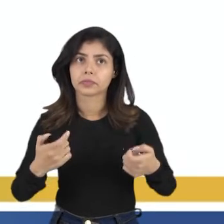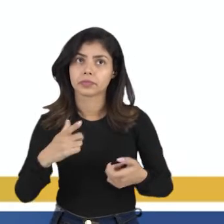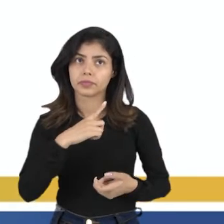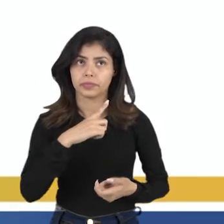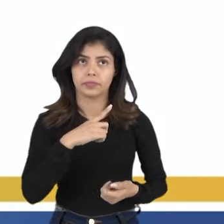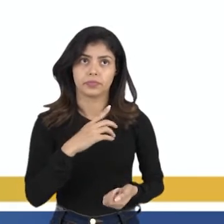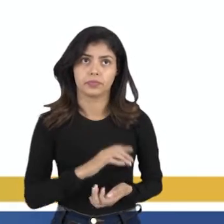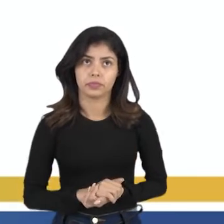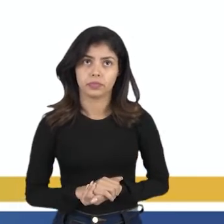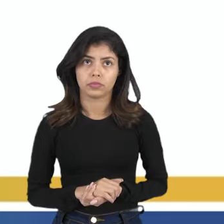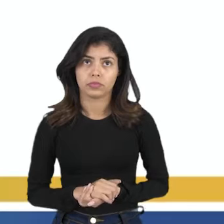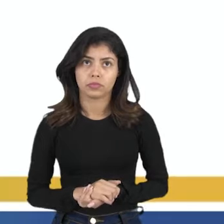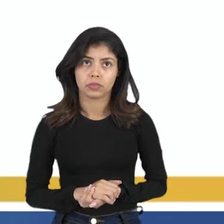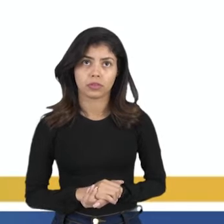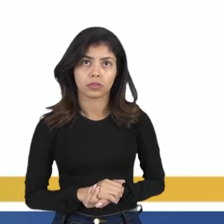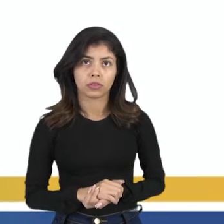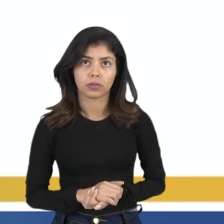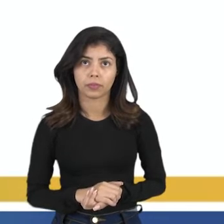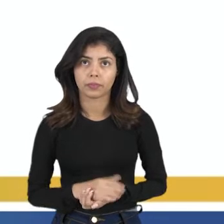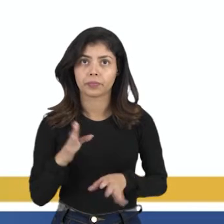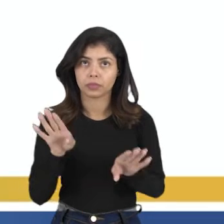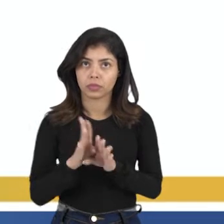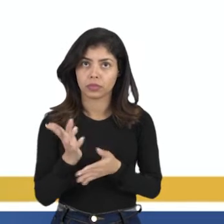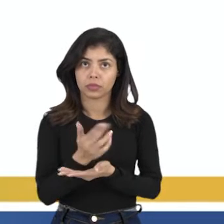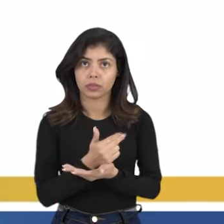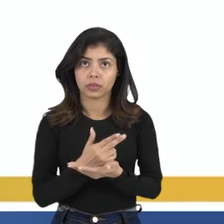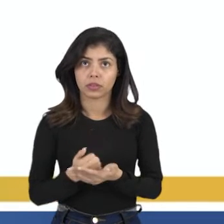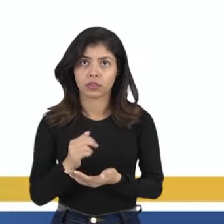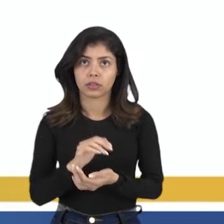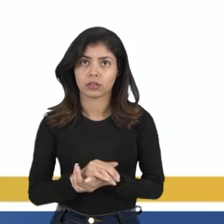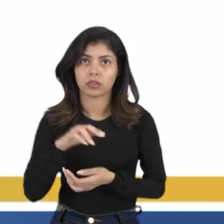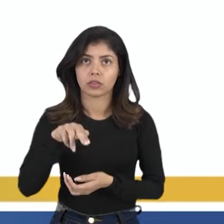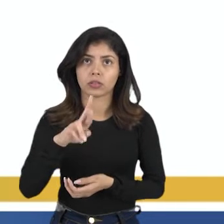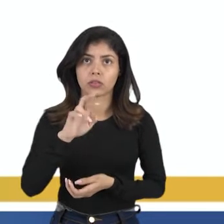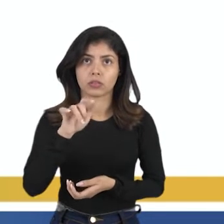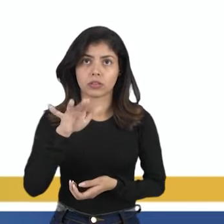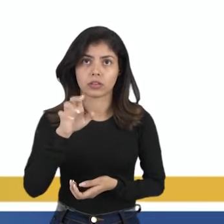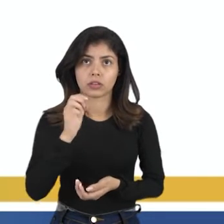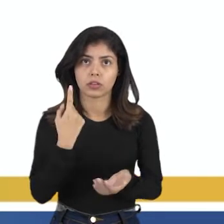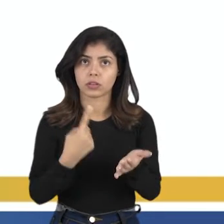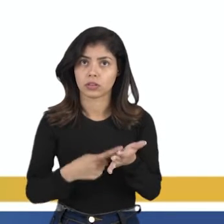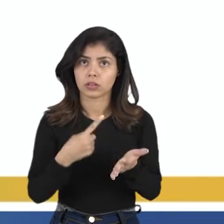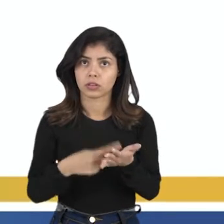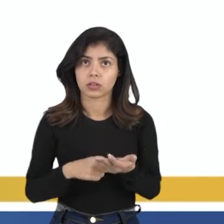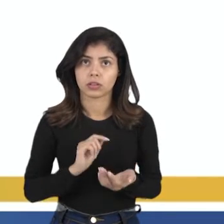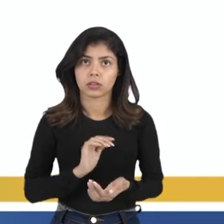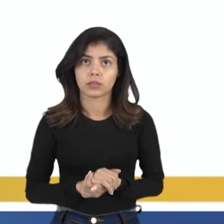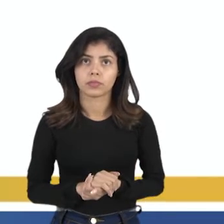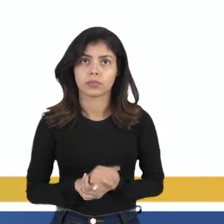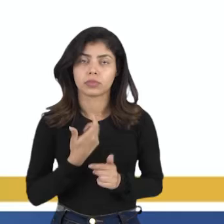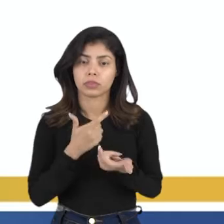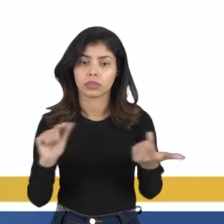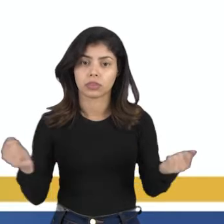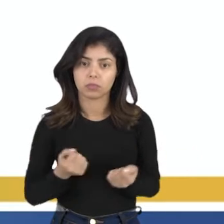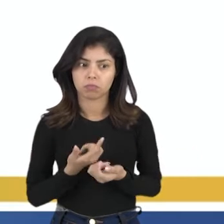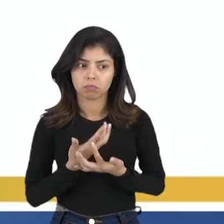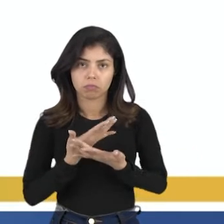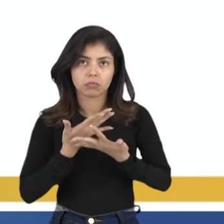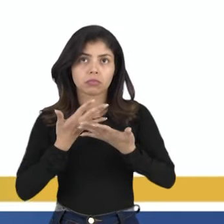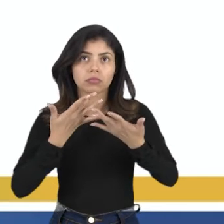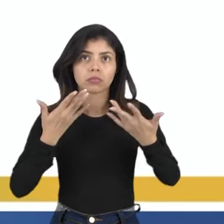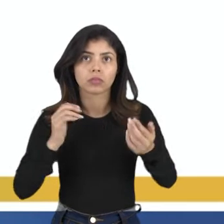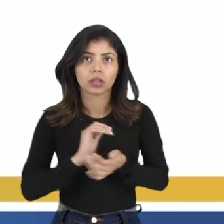causava. O artista norueguês Edvard Munch pode ser considerado a grande inspiração